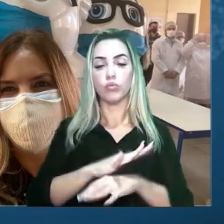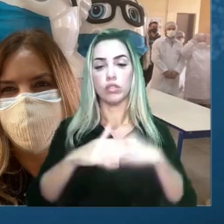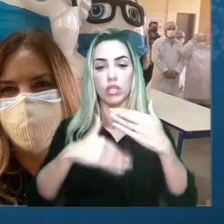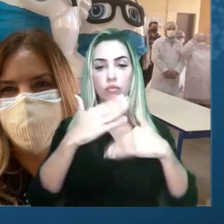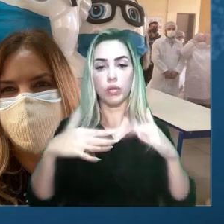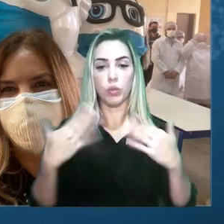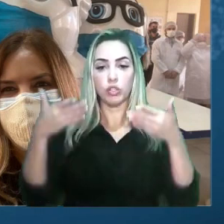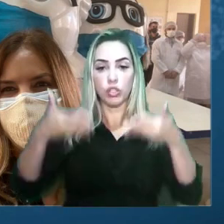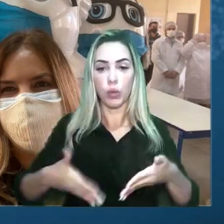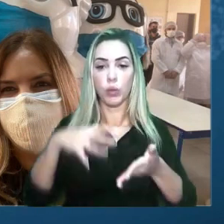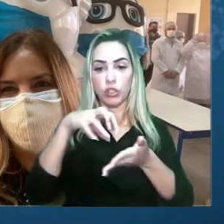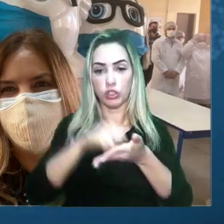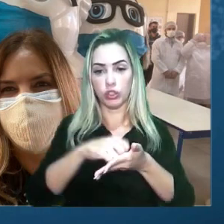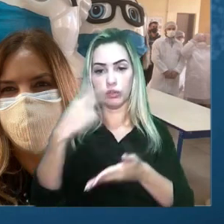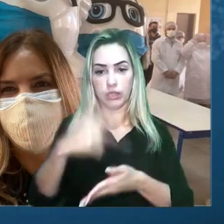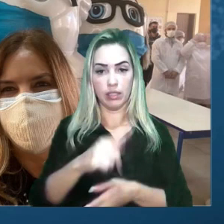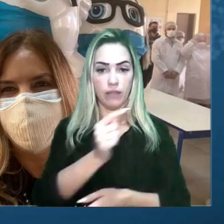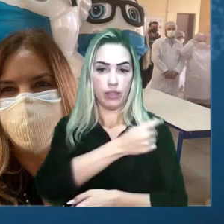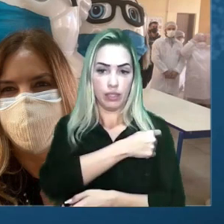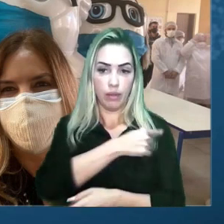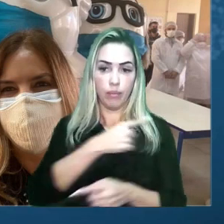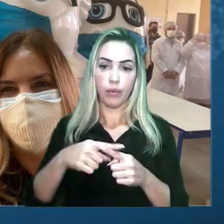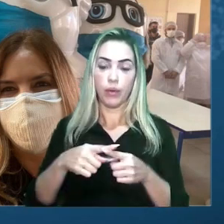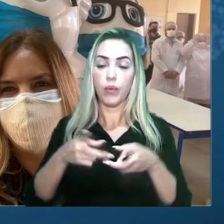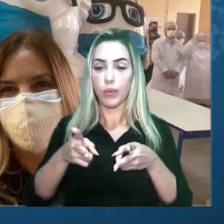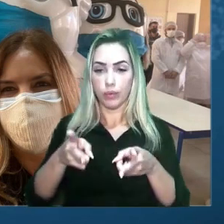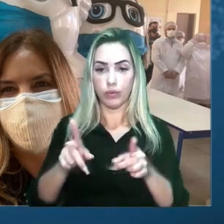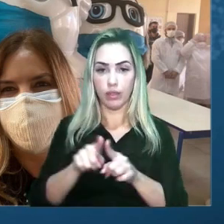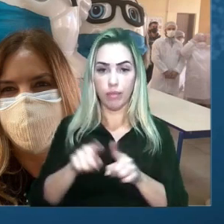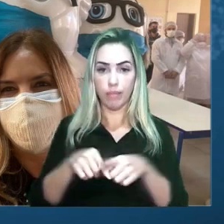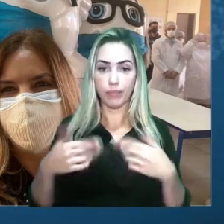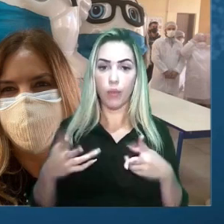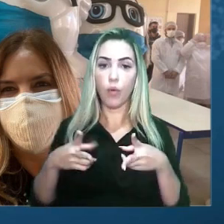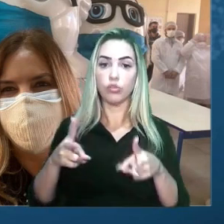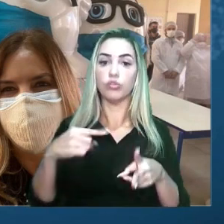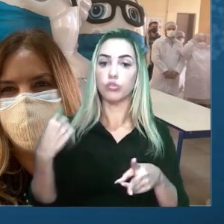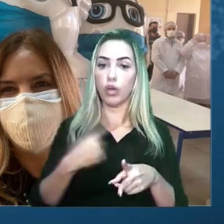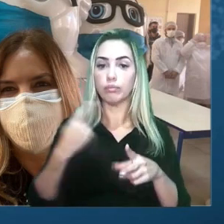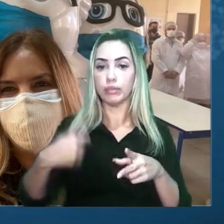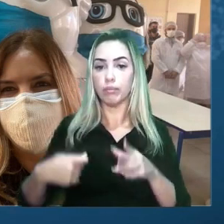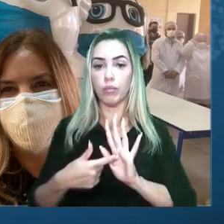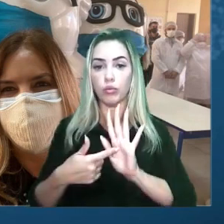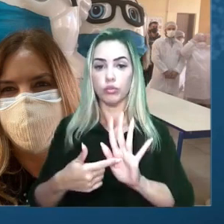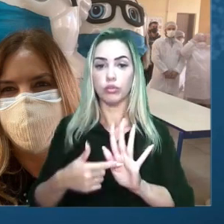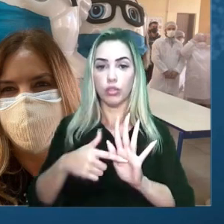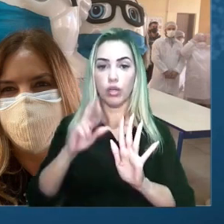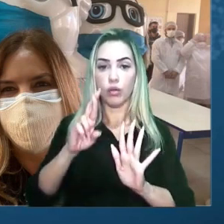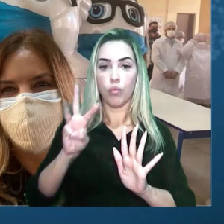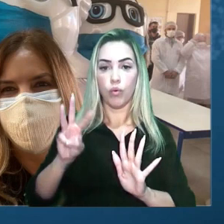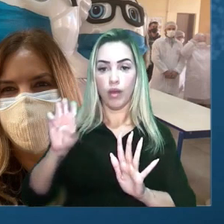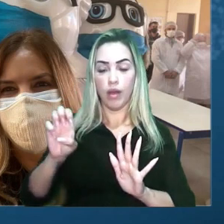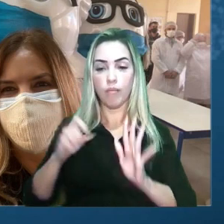ao registro dessa vacina. Isso continua. E nós temos que mostrar o real world evidence, gerar evidência